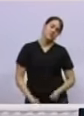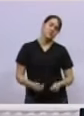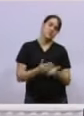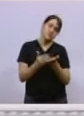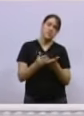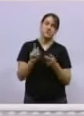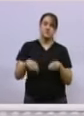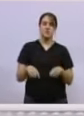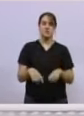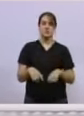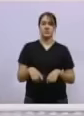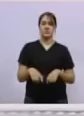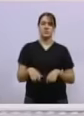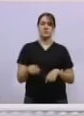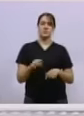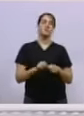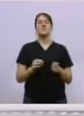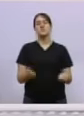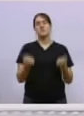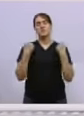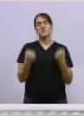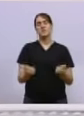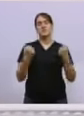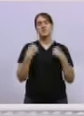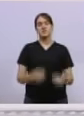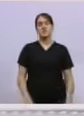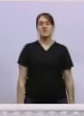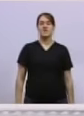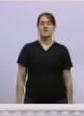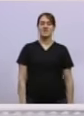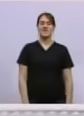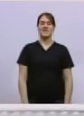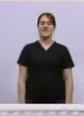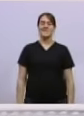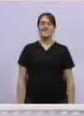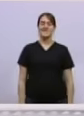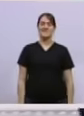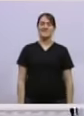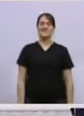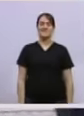Não é assim? Você que já começou 300 vezes na academia? Ficou doendo uma semana?